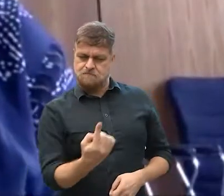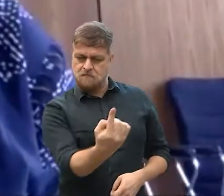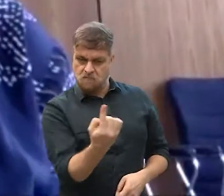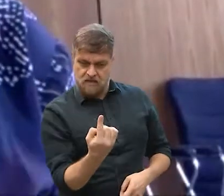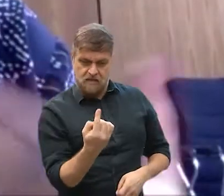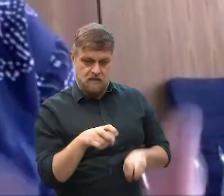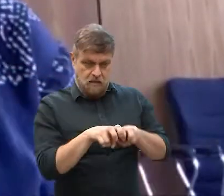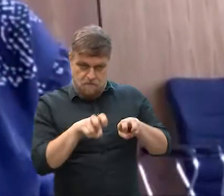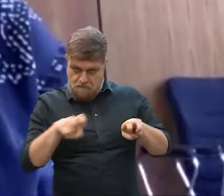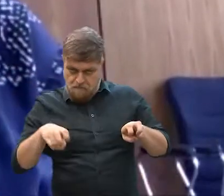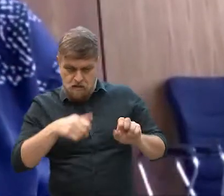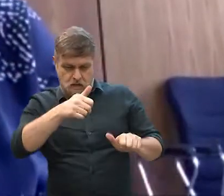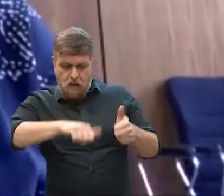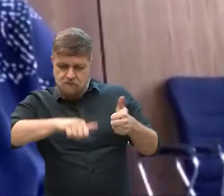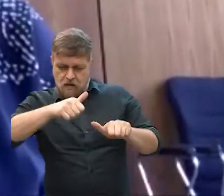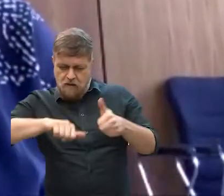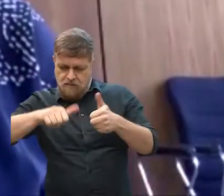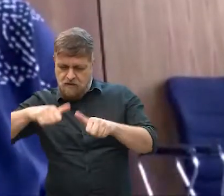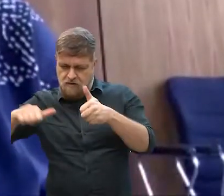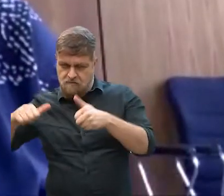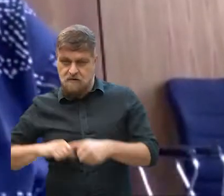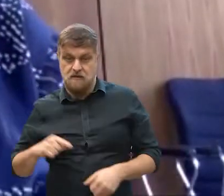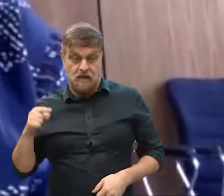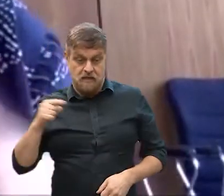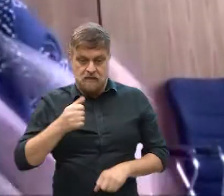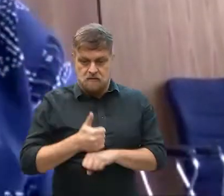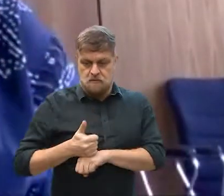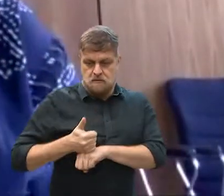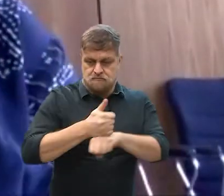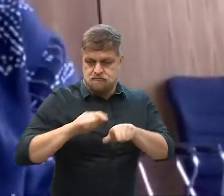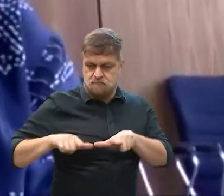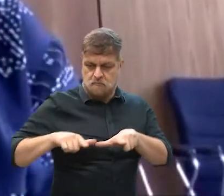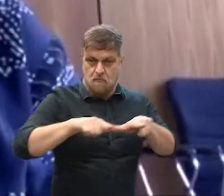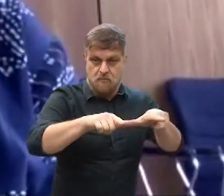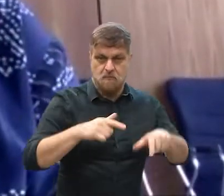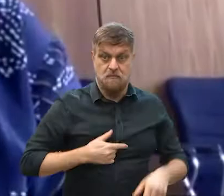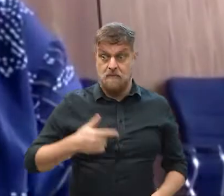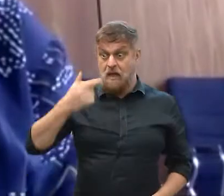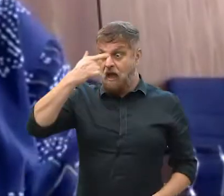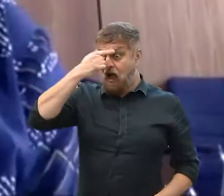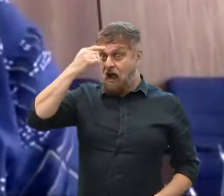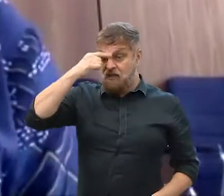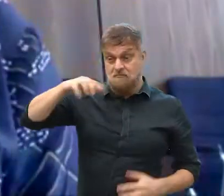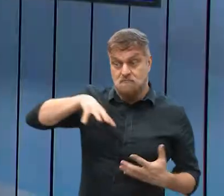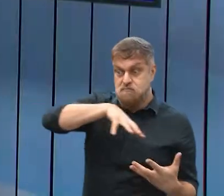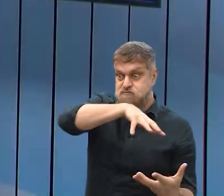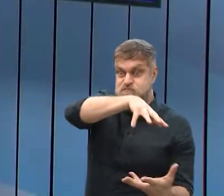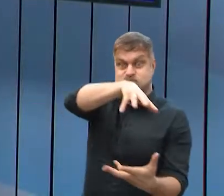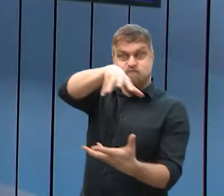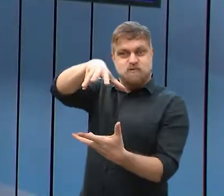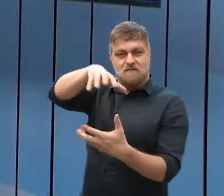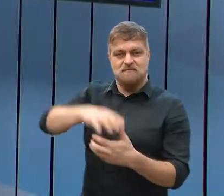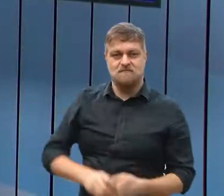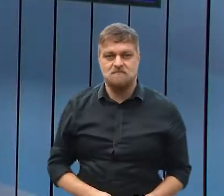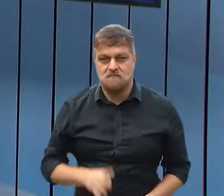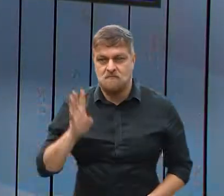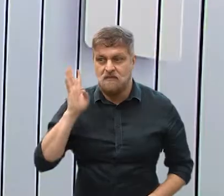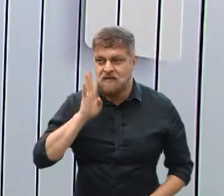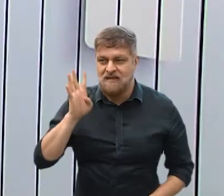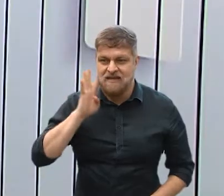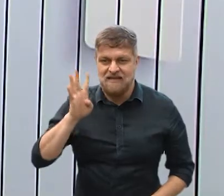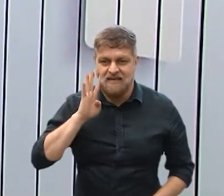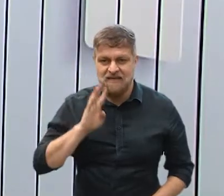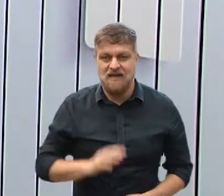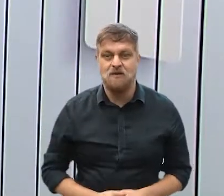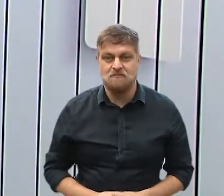do trabalho do professor e que possa, então, consagrá-lo por uma academia internacional. Que bacana. Bom, a premiação